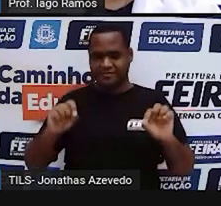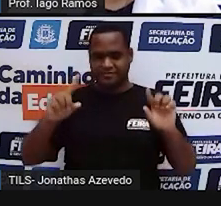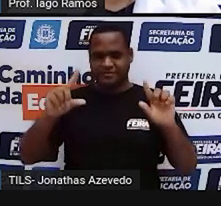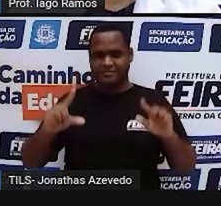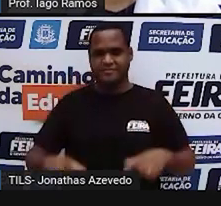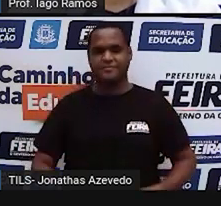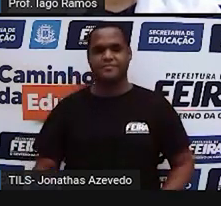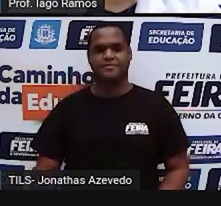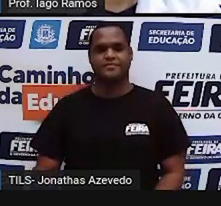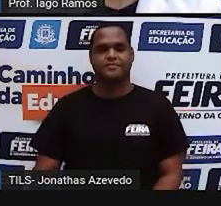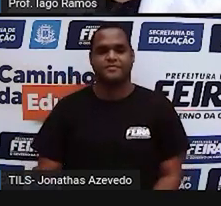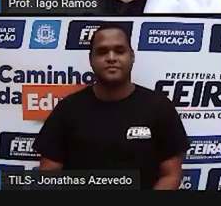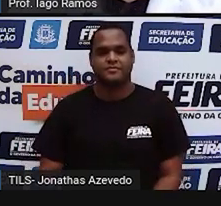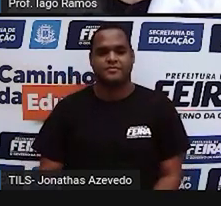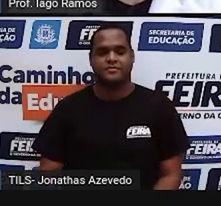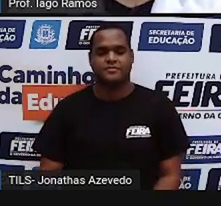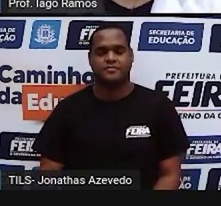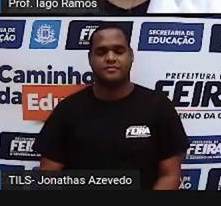tela